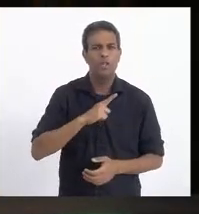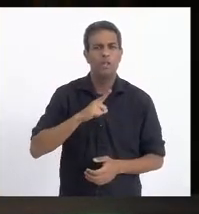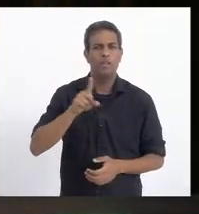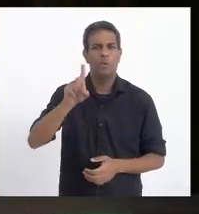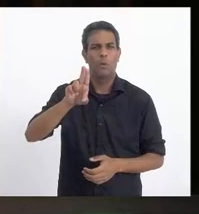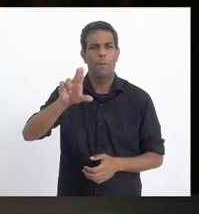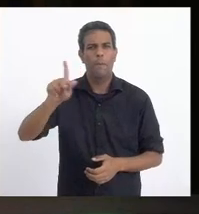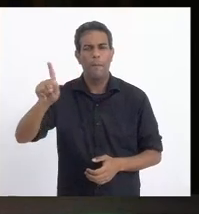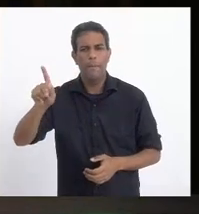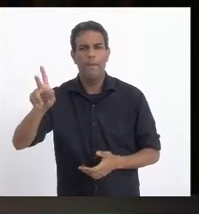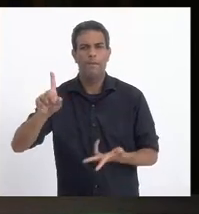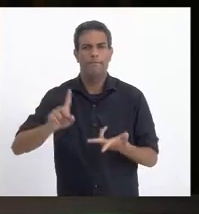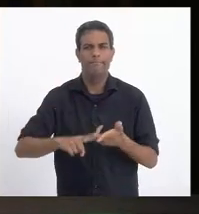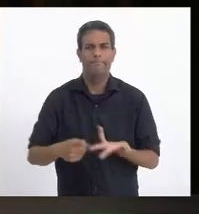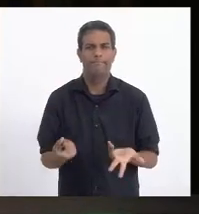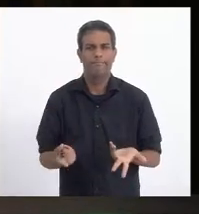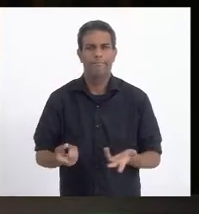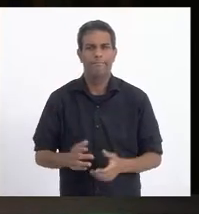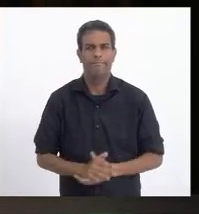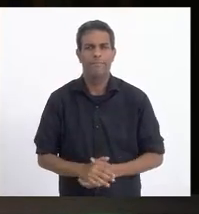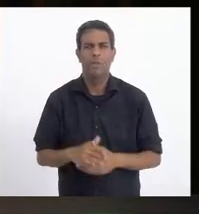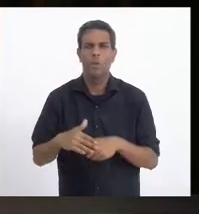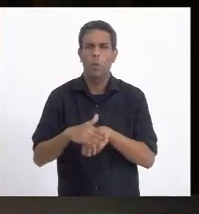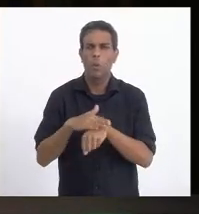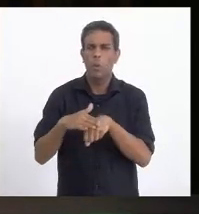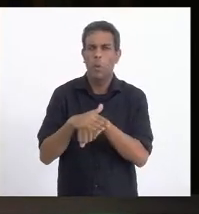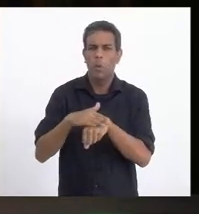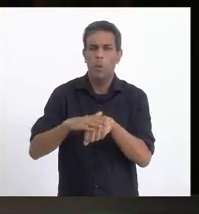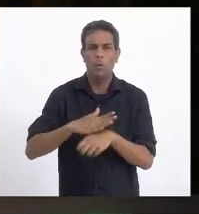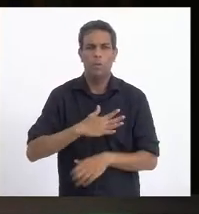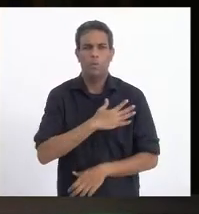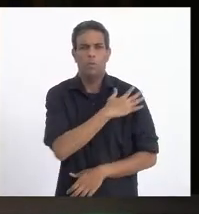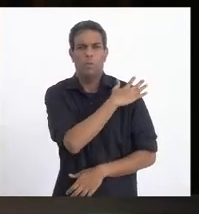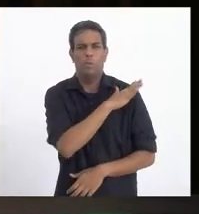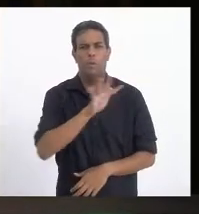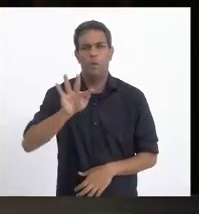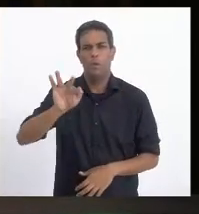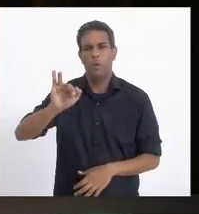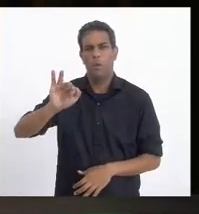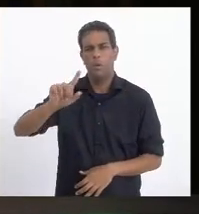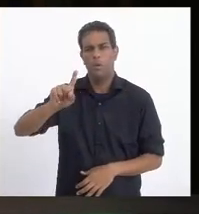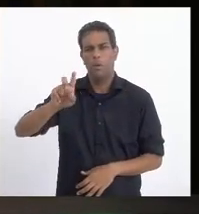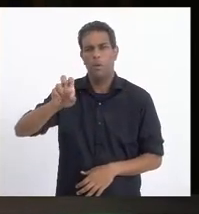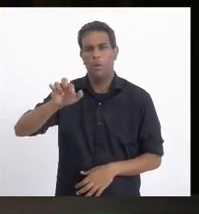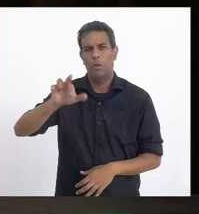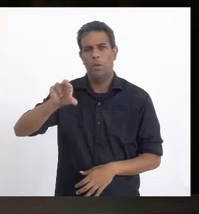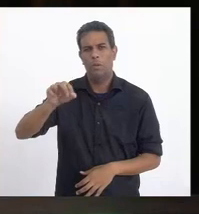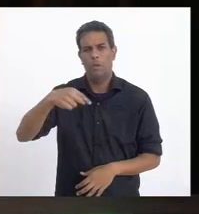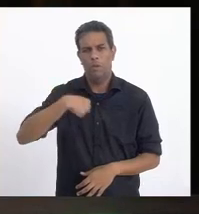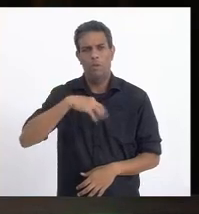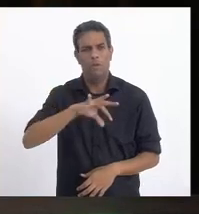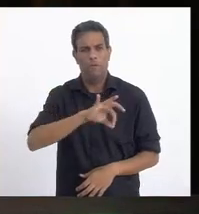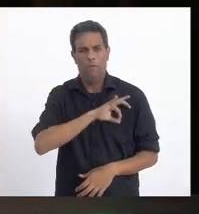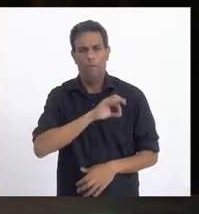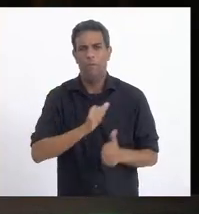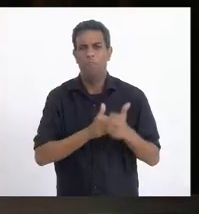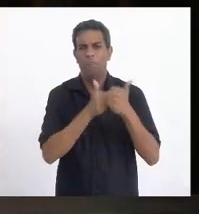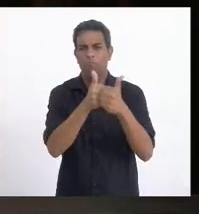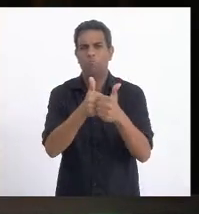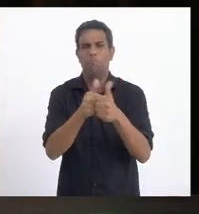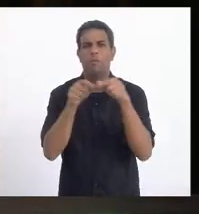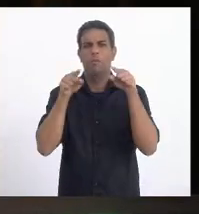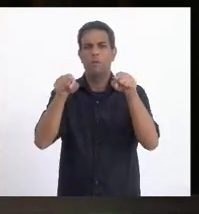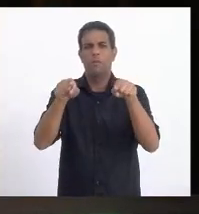da UPP lá de cima e eu conversei uma vez com o Coronel Figueiredo chefe me da Farda sou policial vamos ver nós dois